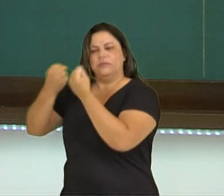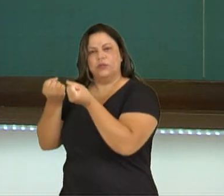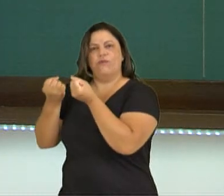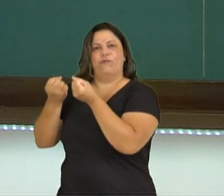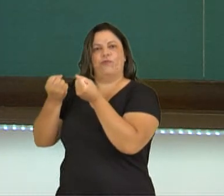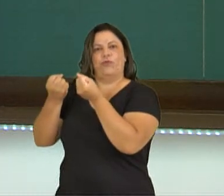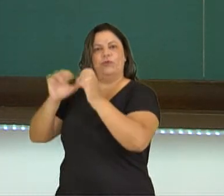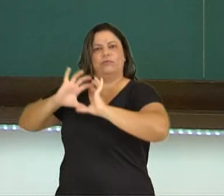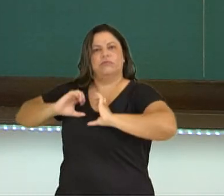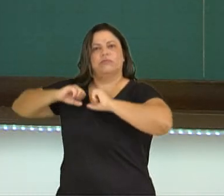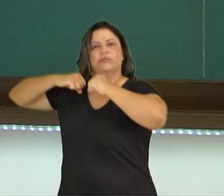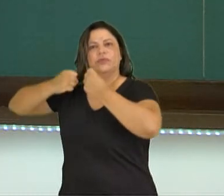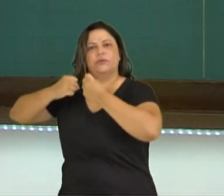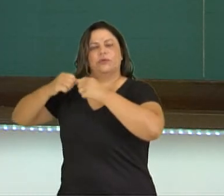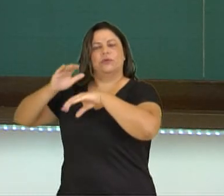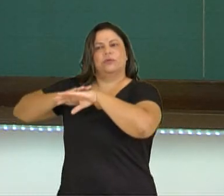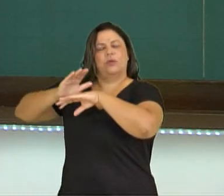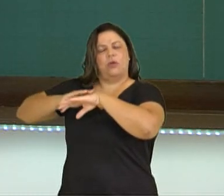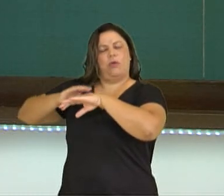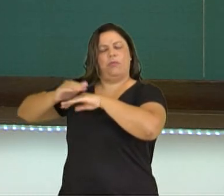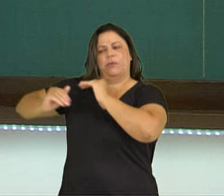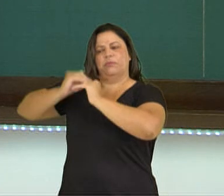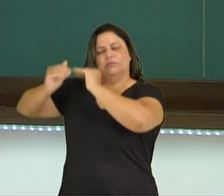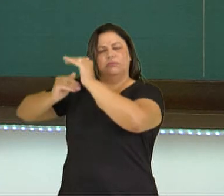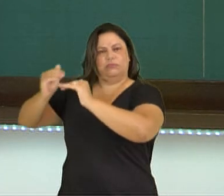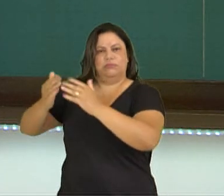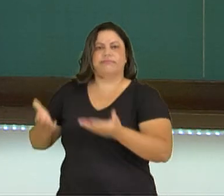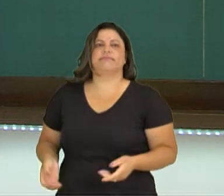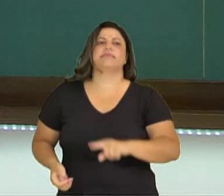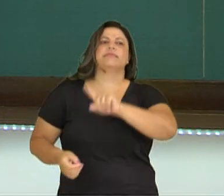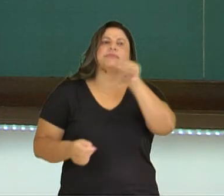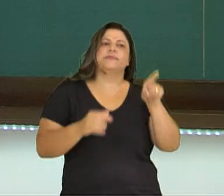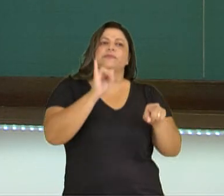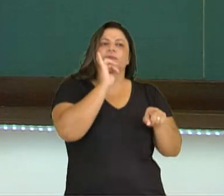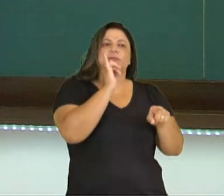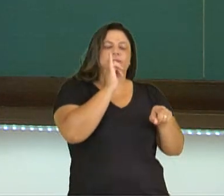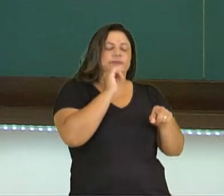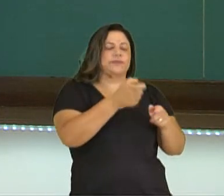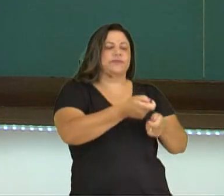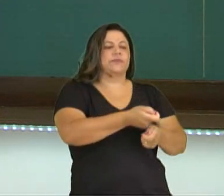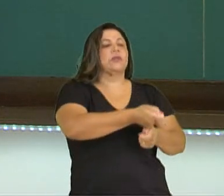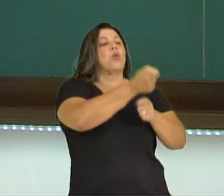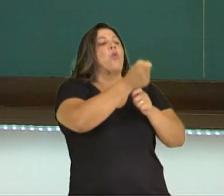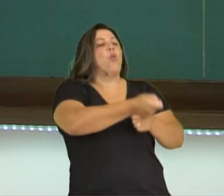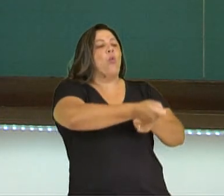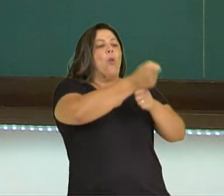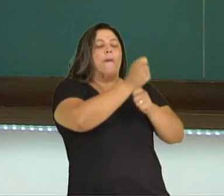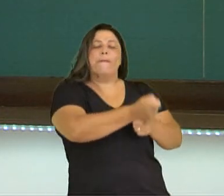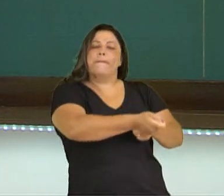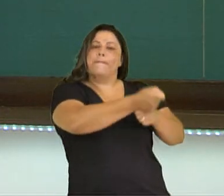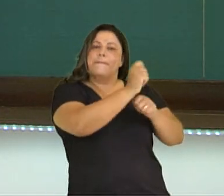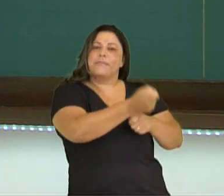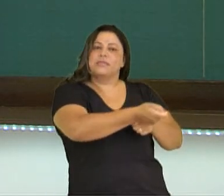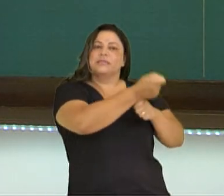força de trabalho para desenvolver aquela atividade. Outro exemplo ali do pescador, atividade